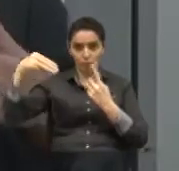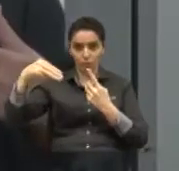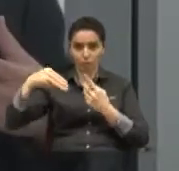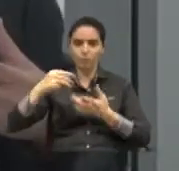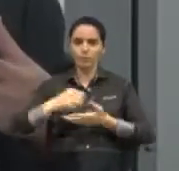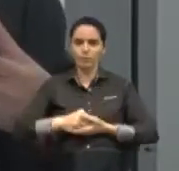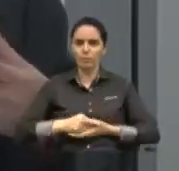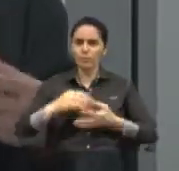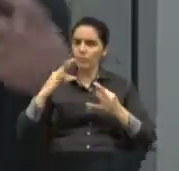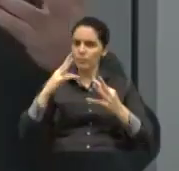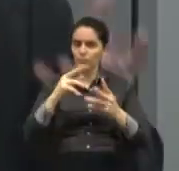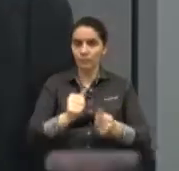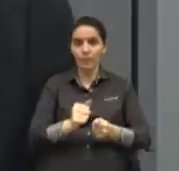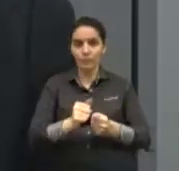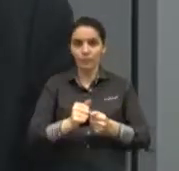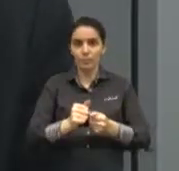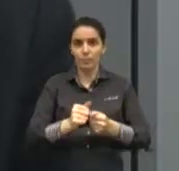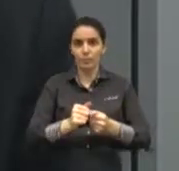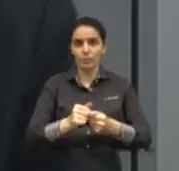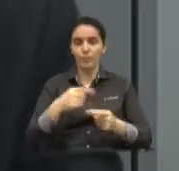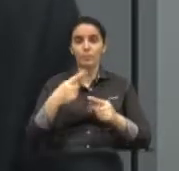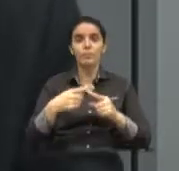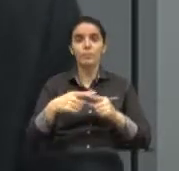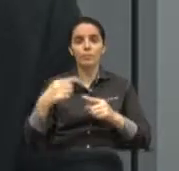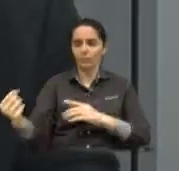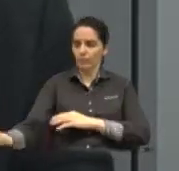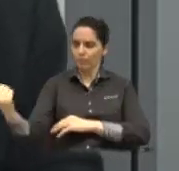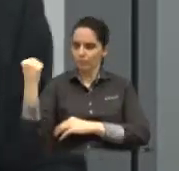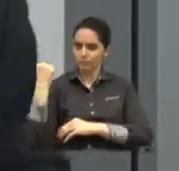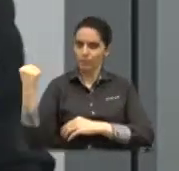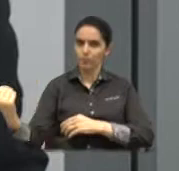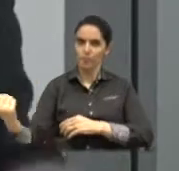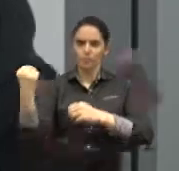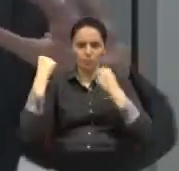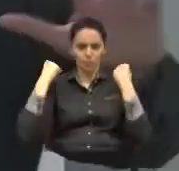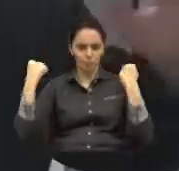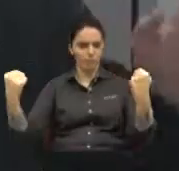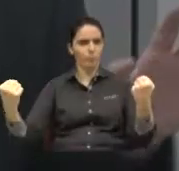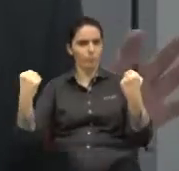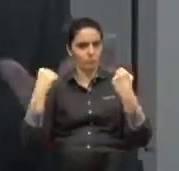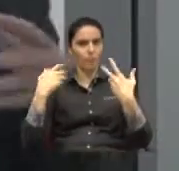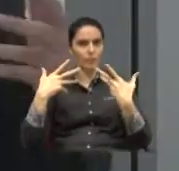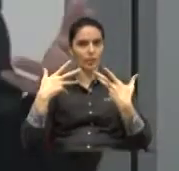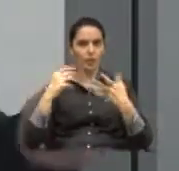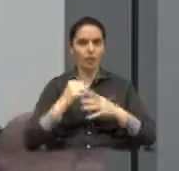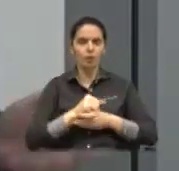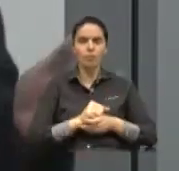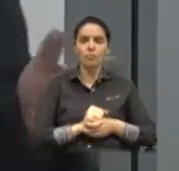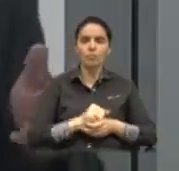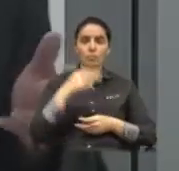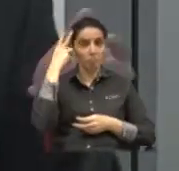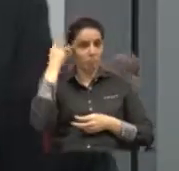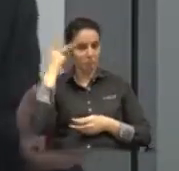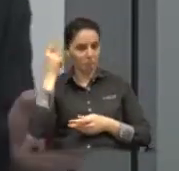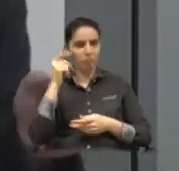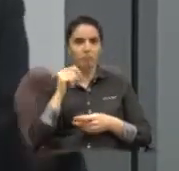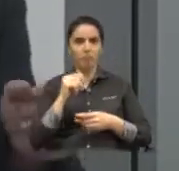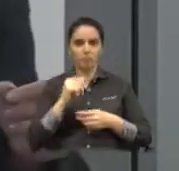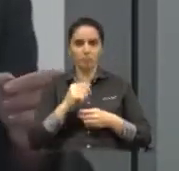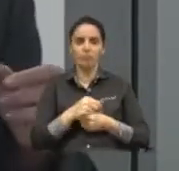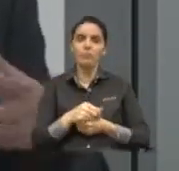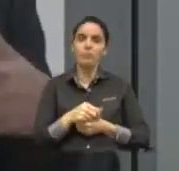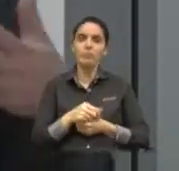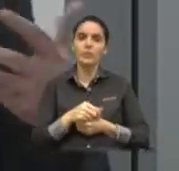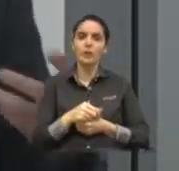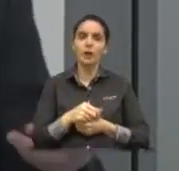isso estimulado, muitas vezes, por atividade física. Então, o senhor está lá no pleno vigor da sua condição física, da sua